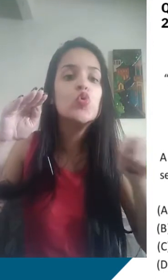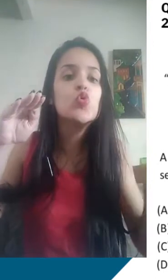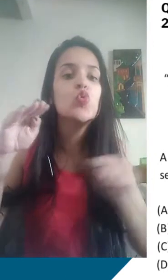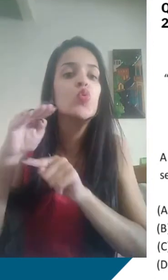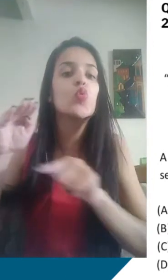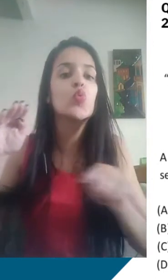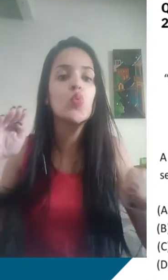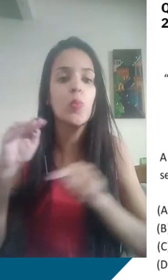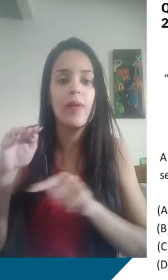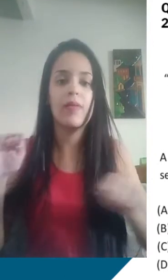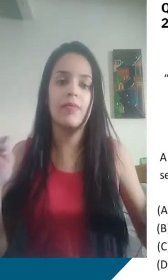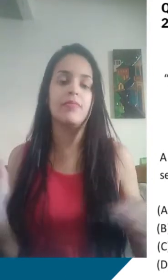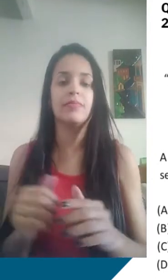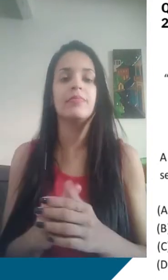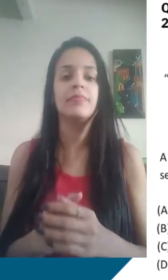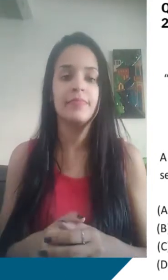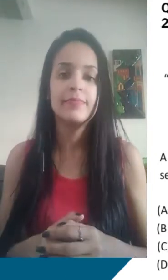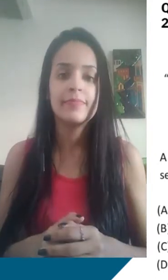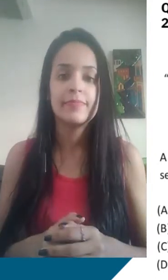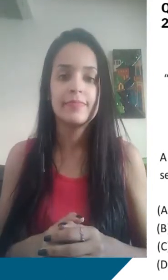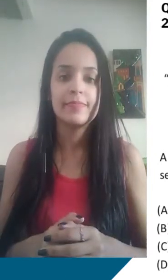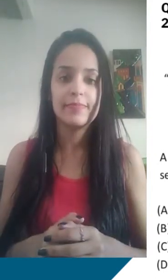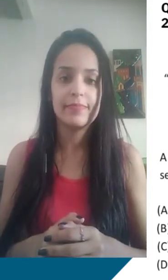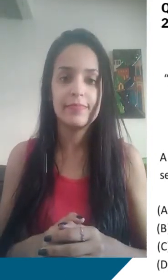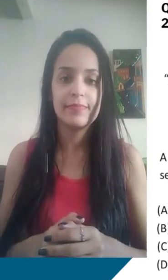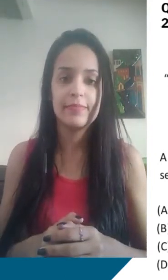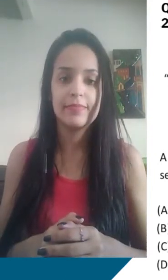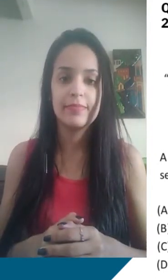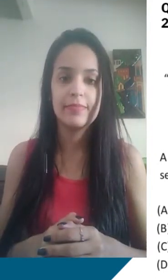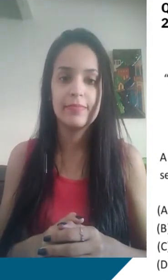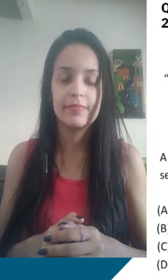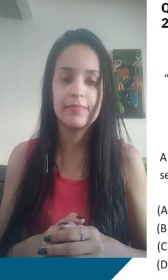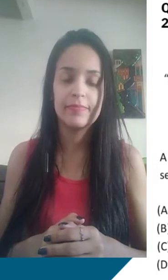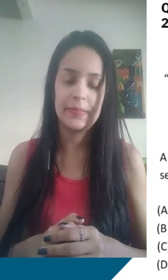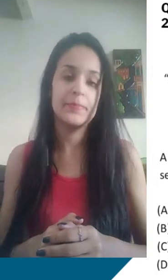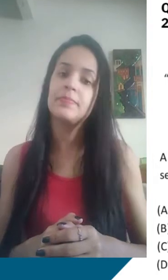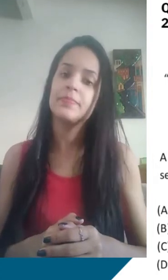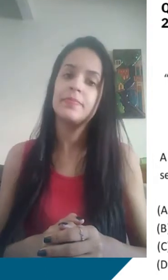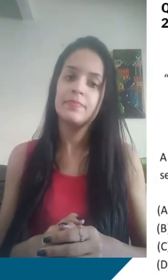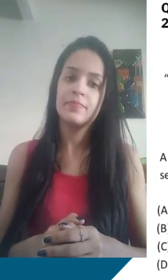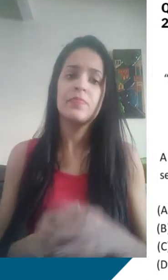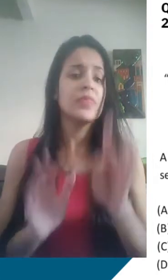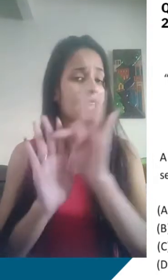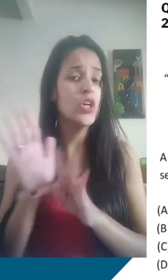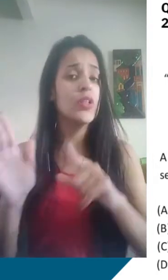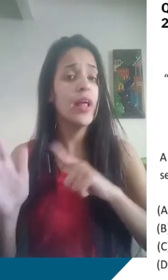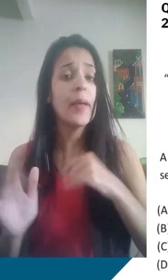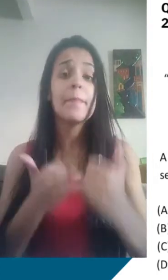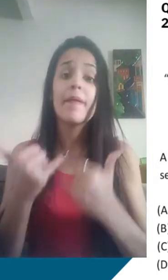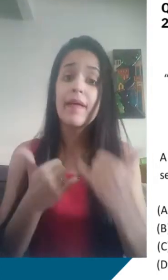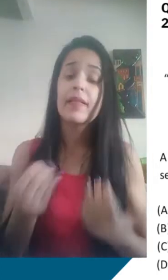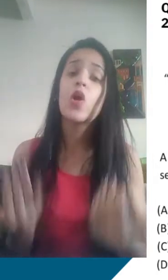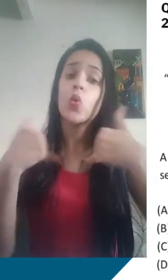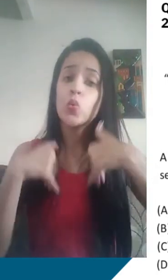texto utilizado nessa questão possui uma frase com um certo humor, uma vez que se vale do